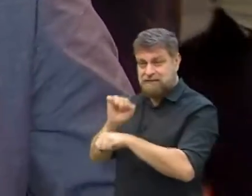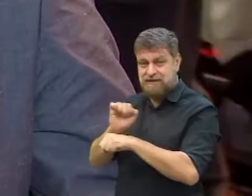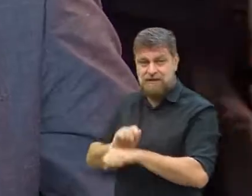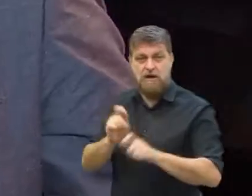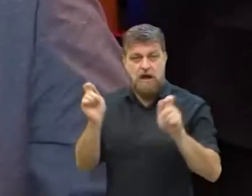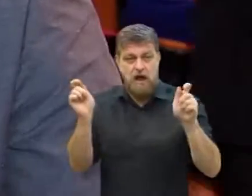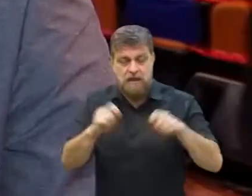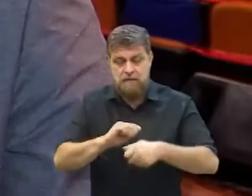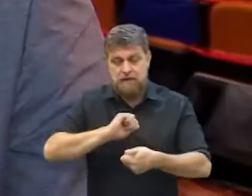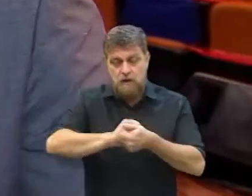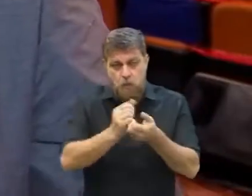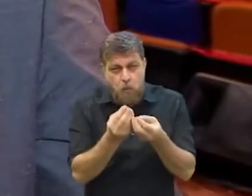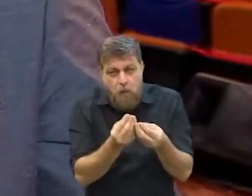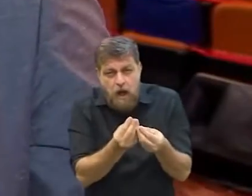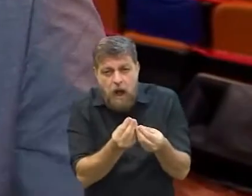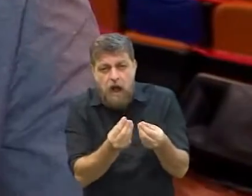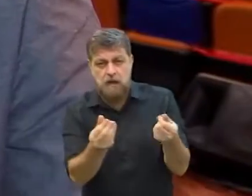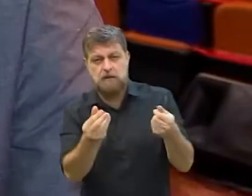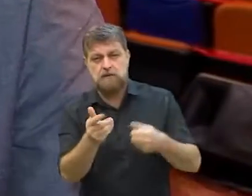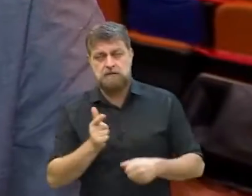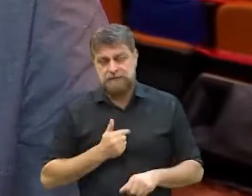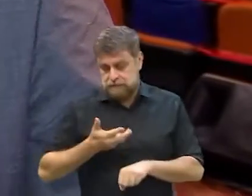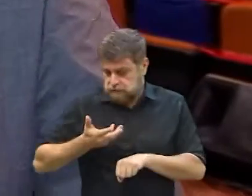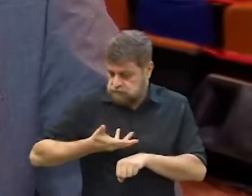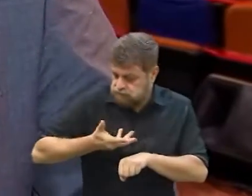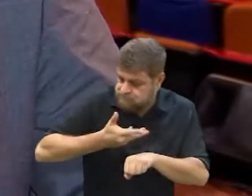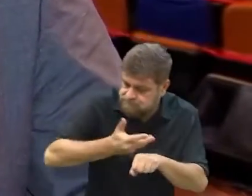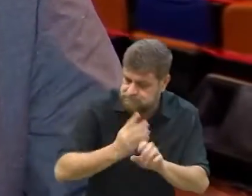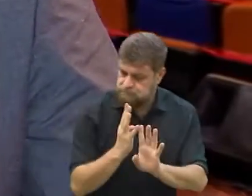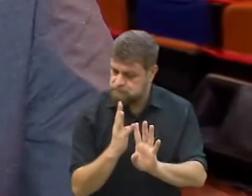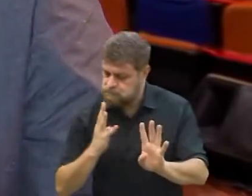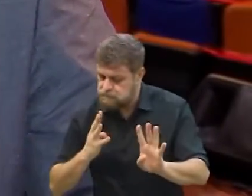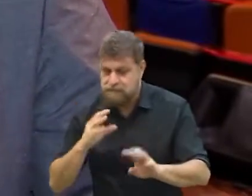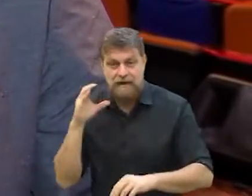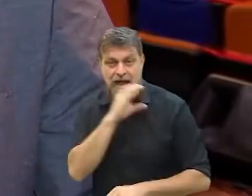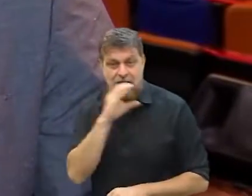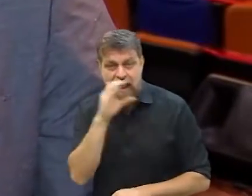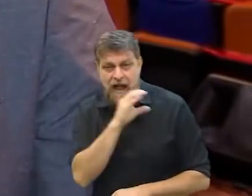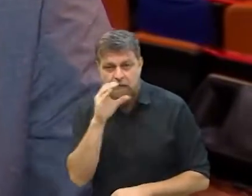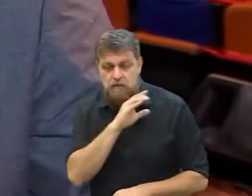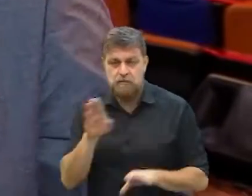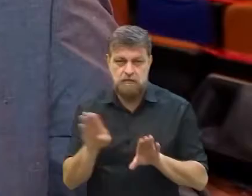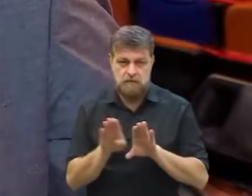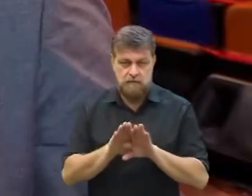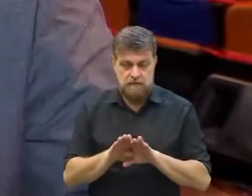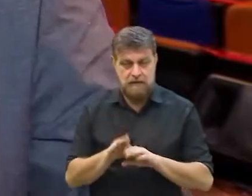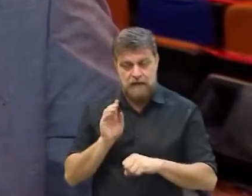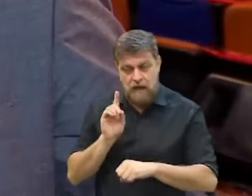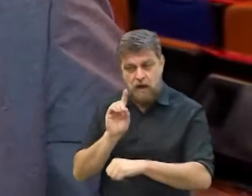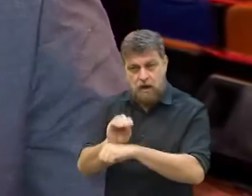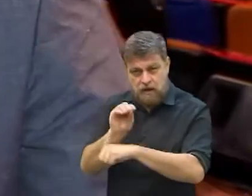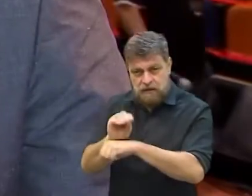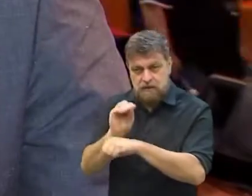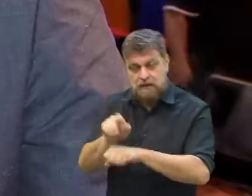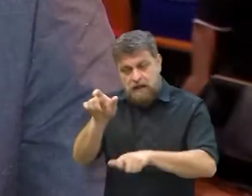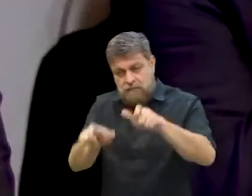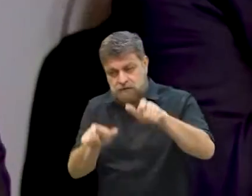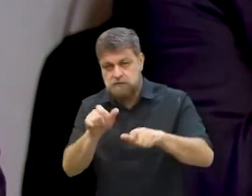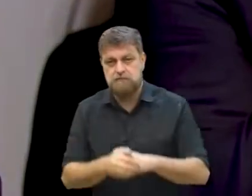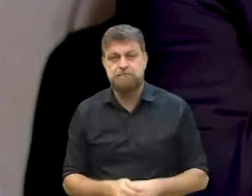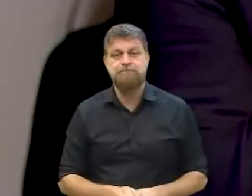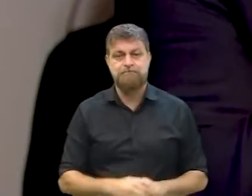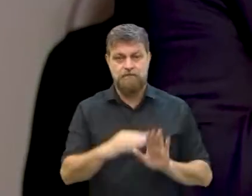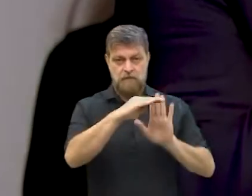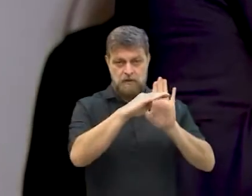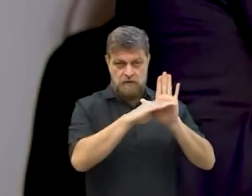reprimida, possa se fazer com qualidade, né, numa velocidade maior, enfim, que as demandas sejam atendidas.